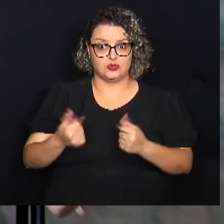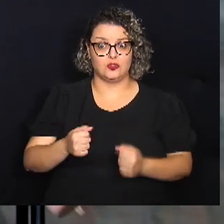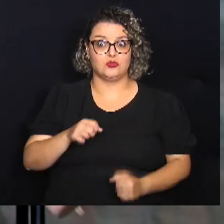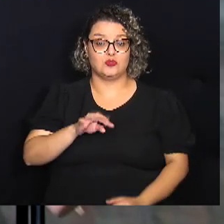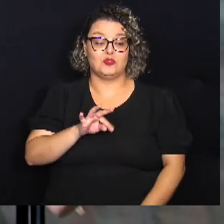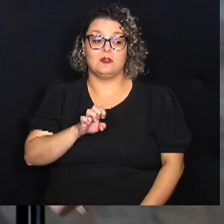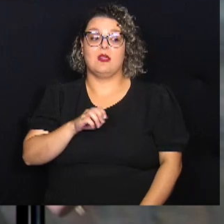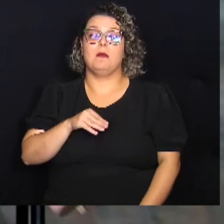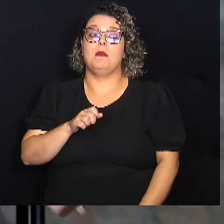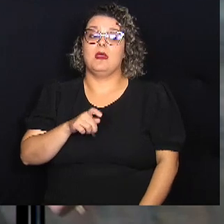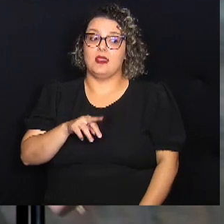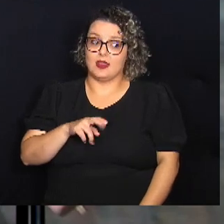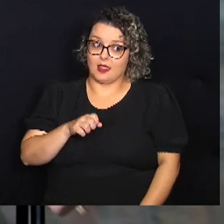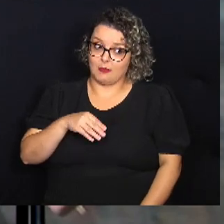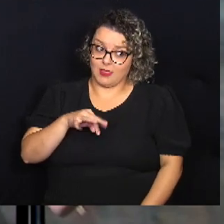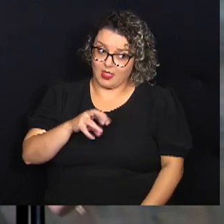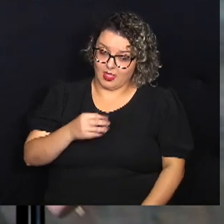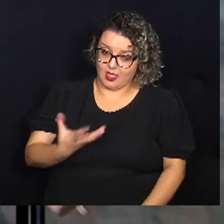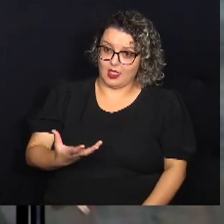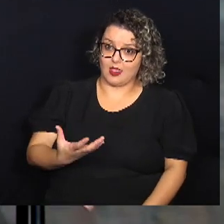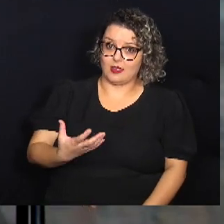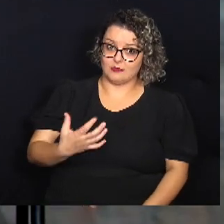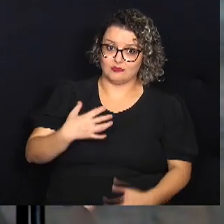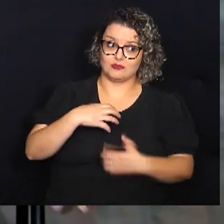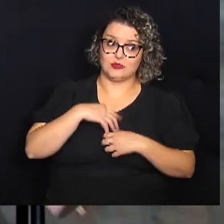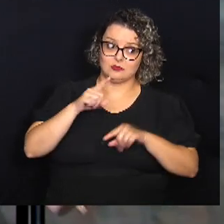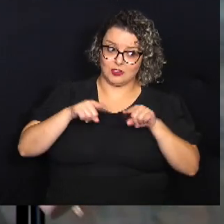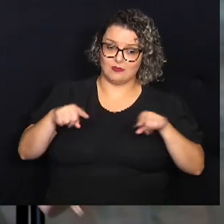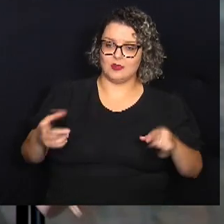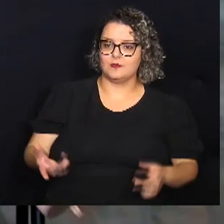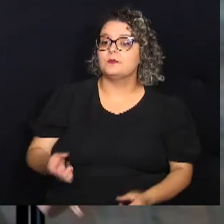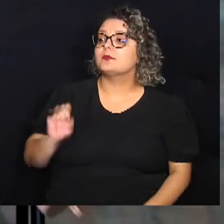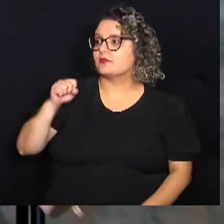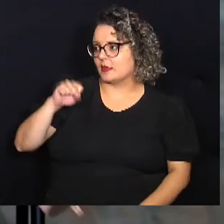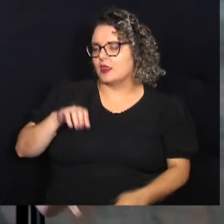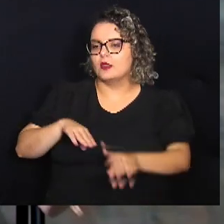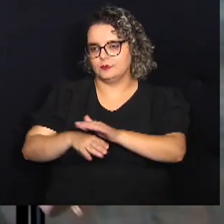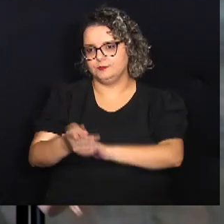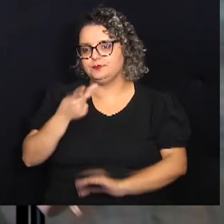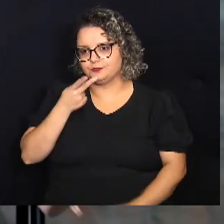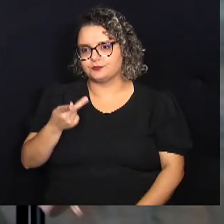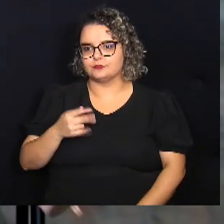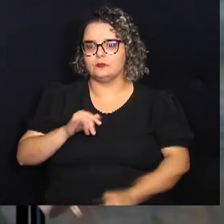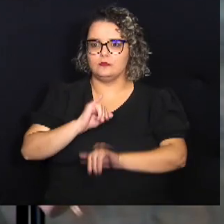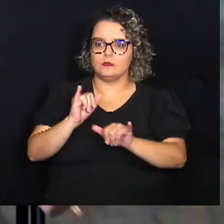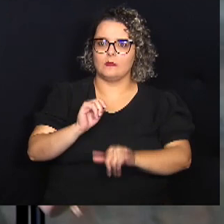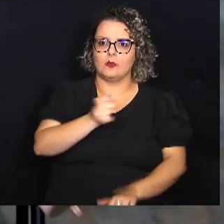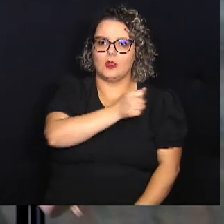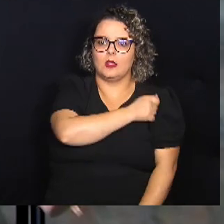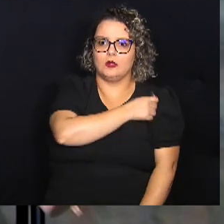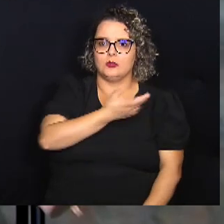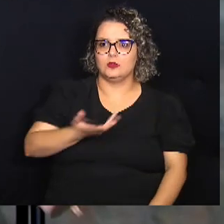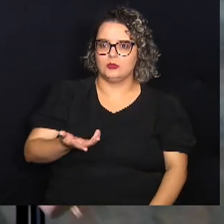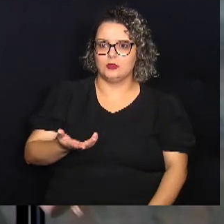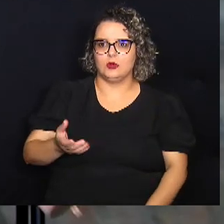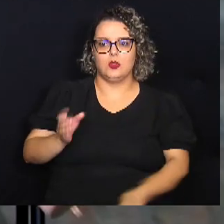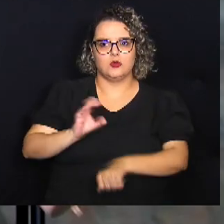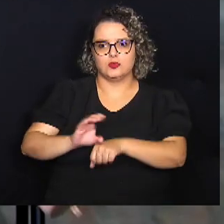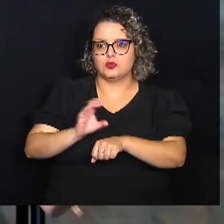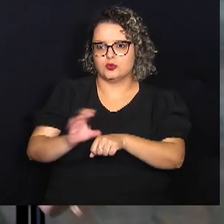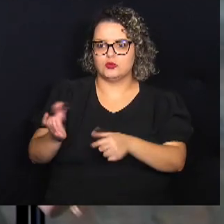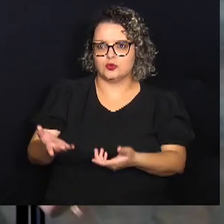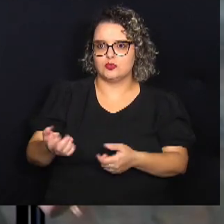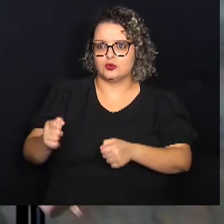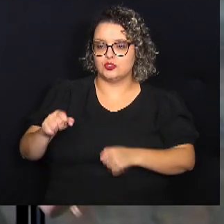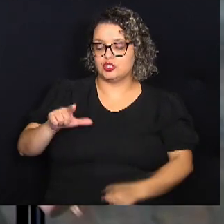né? Isso então mesmo. Tem que saber também lidar com essas situações. A gente costuma dizer o seguinte, eu digo para os meus alunos do curso de os cursos de